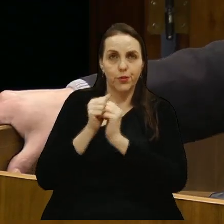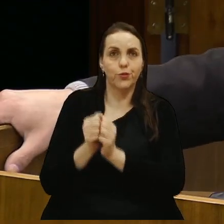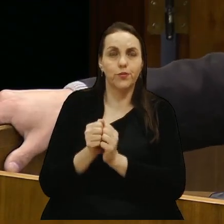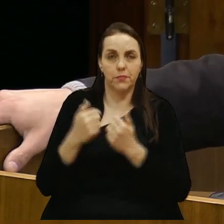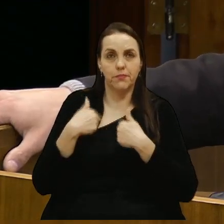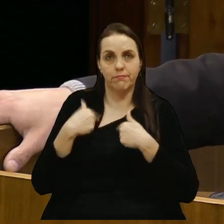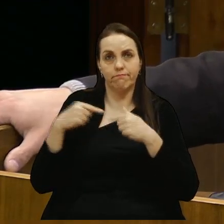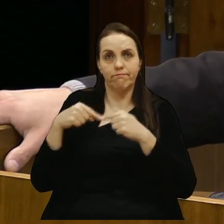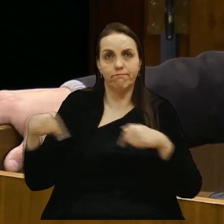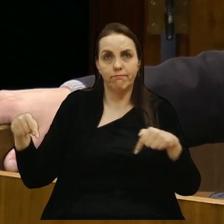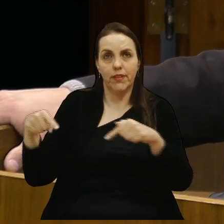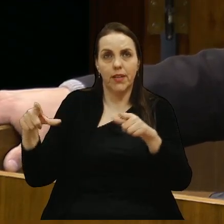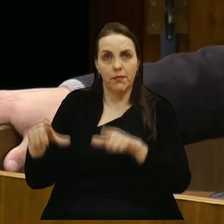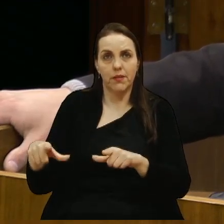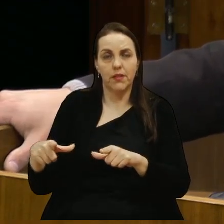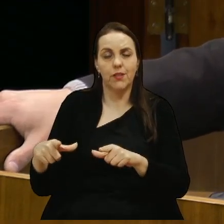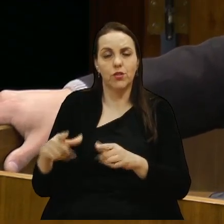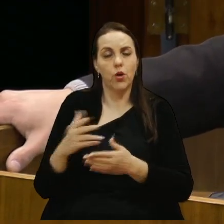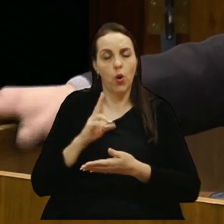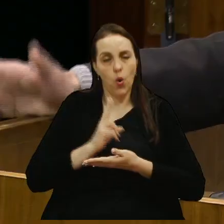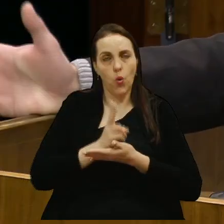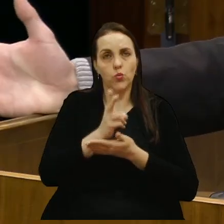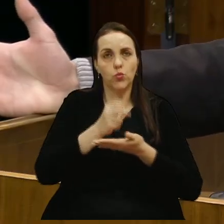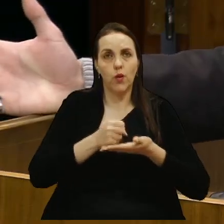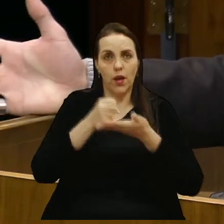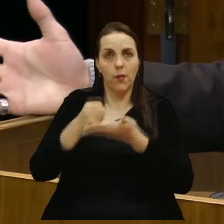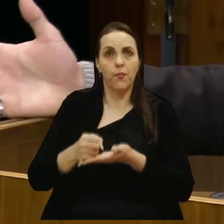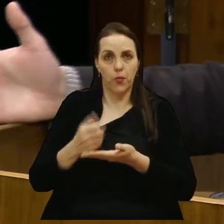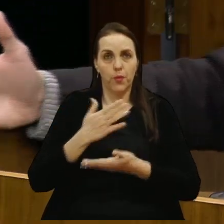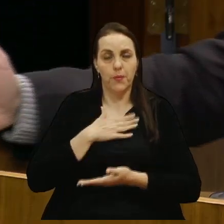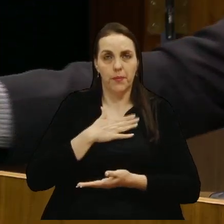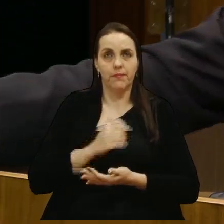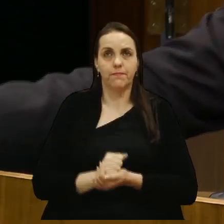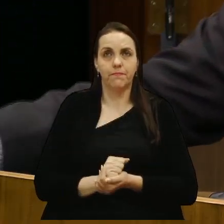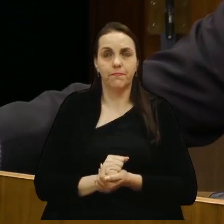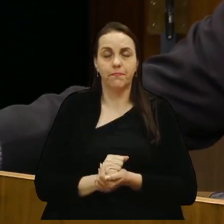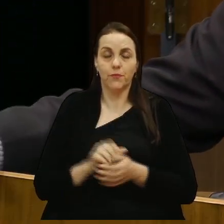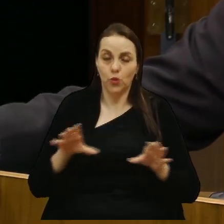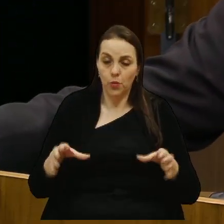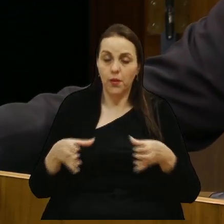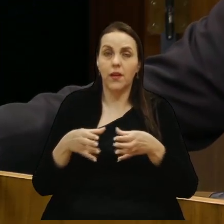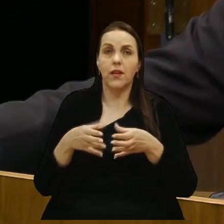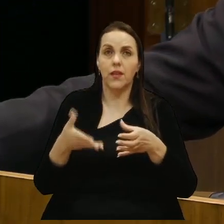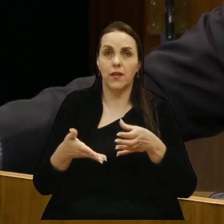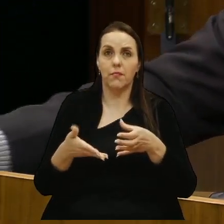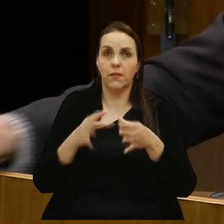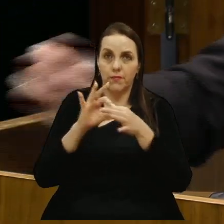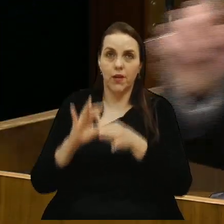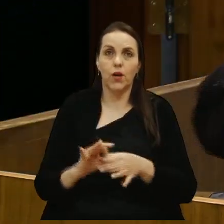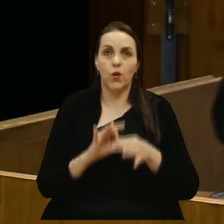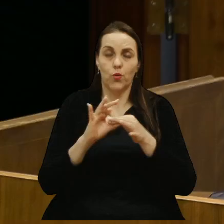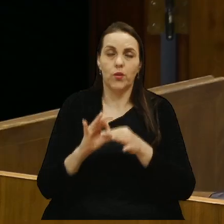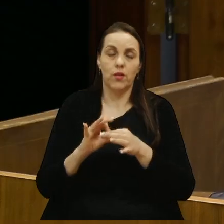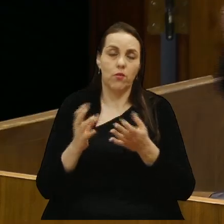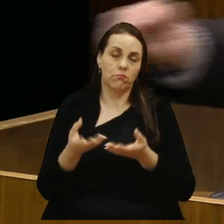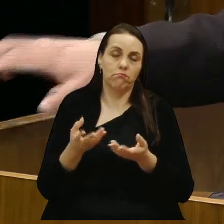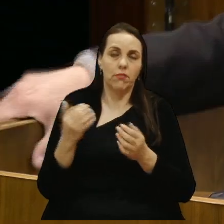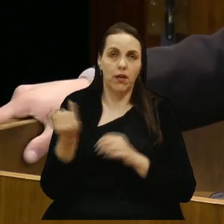gabinete e continuo, claro, dando todo esse suporte e apoio. Somos uma equipe e a união faz a diferença.